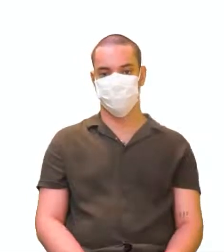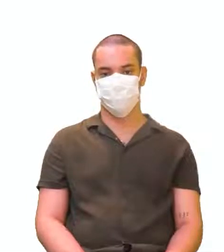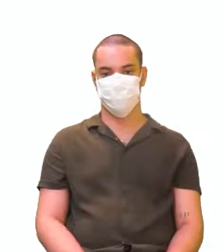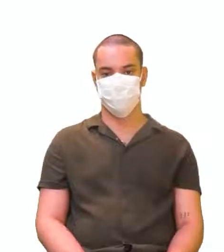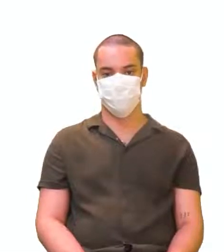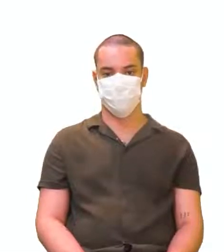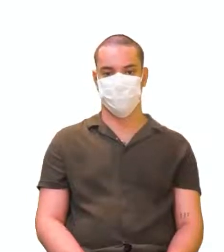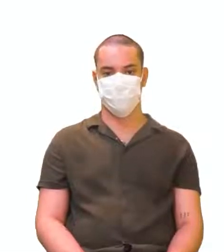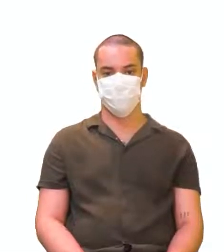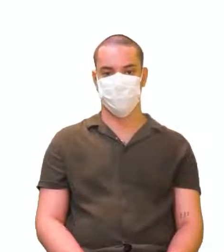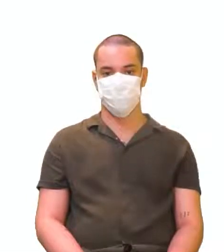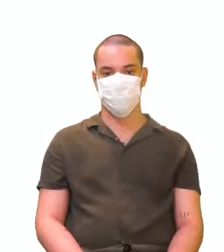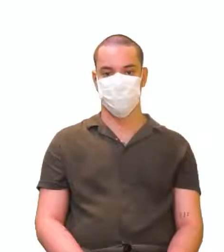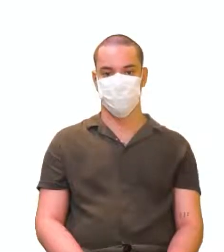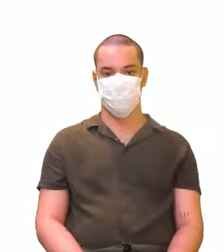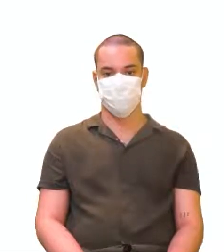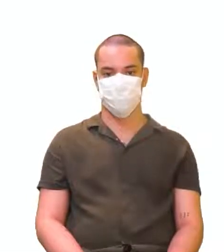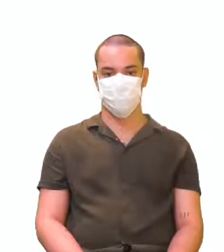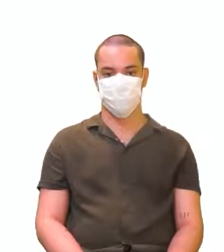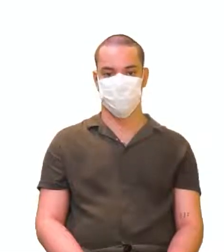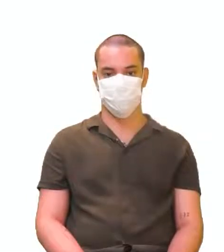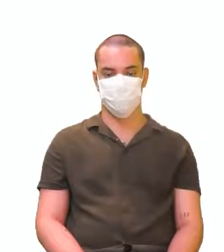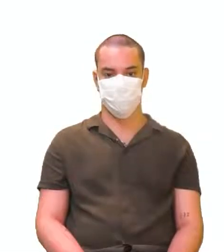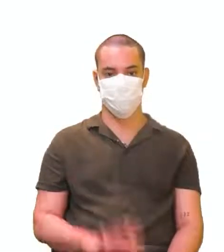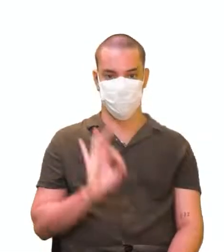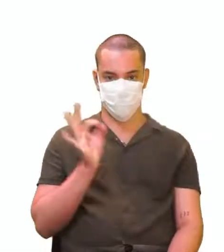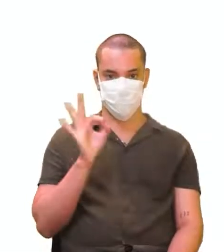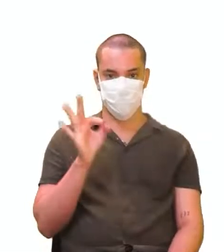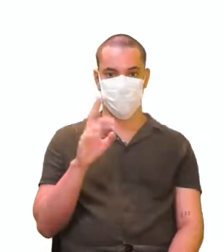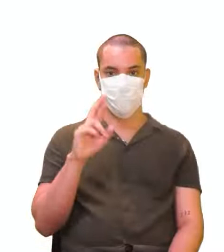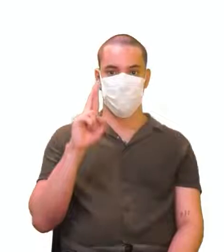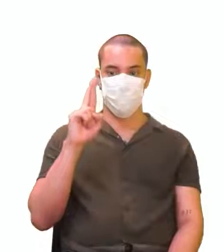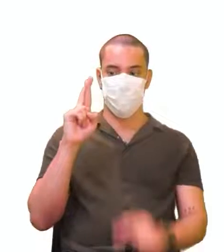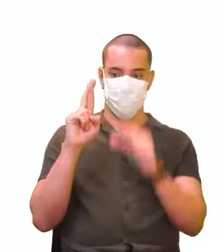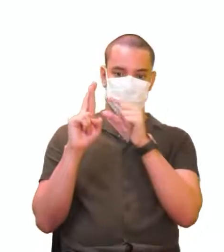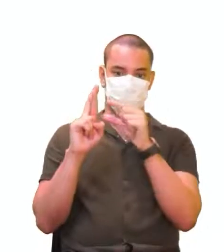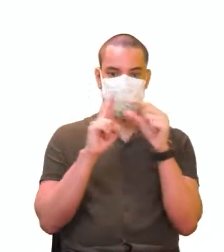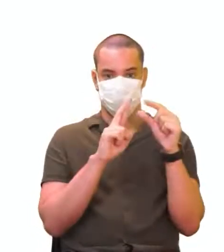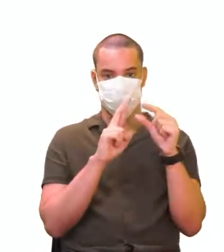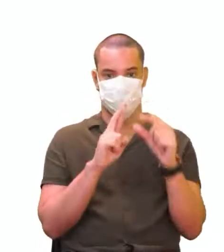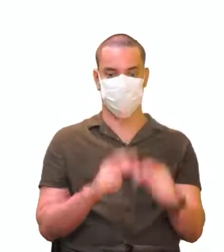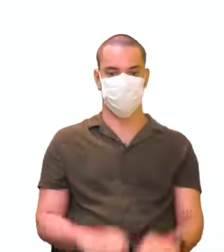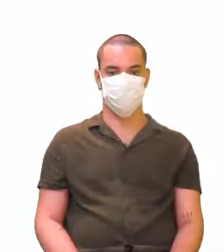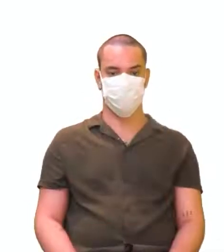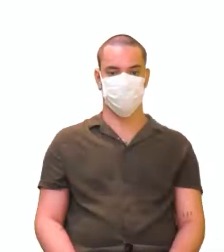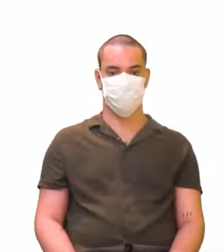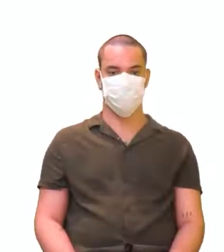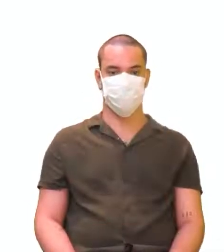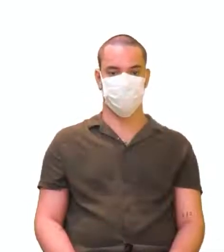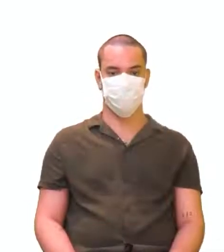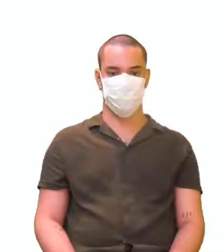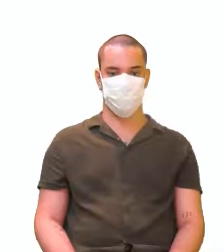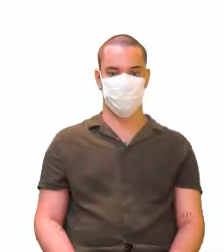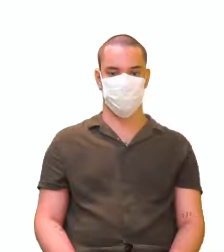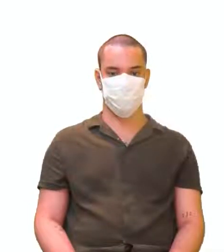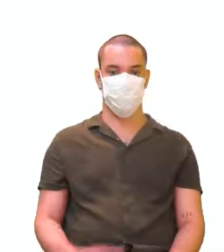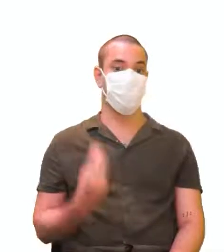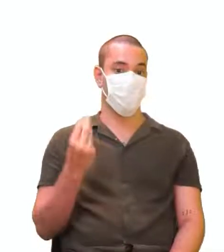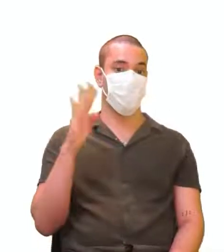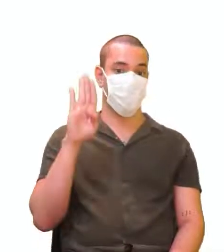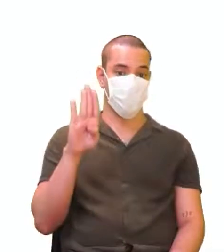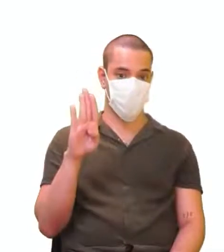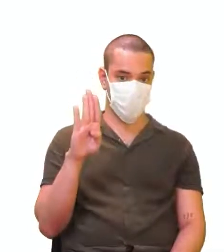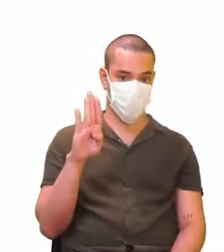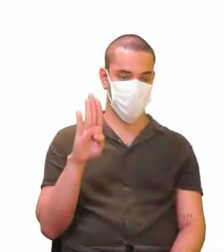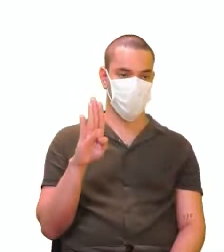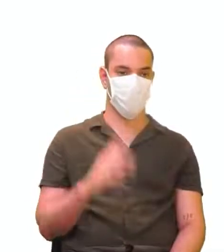RH, Rzinho, Rzinho, desculpa. Rzinho, Rzinho. Certeza disso aí. Como ela é B,